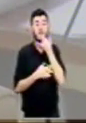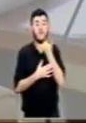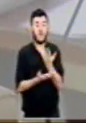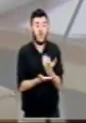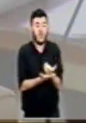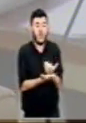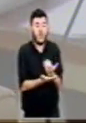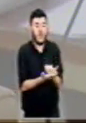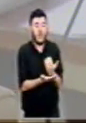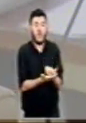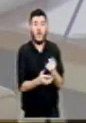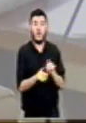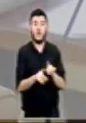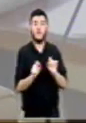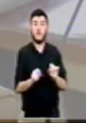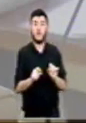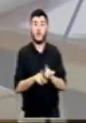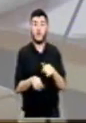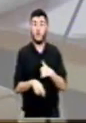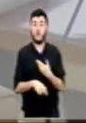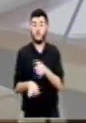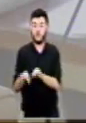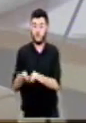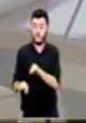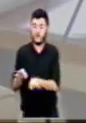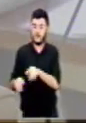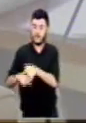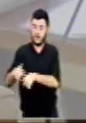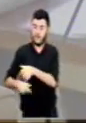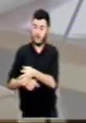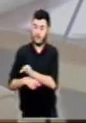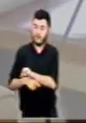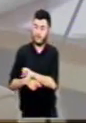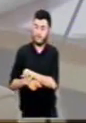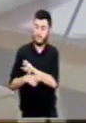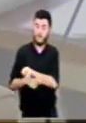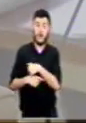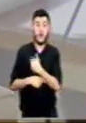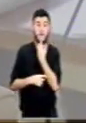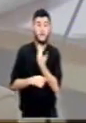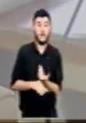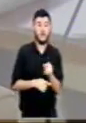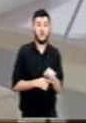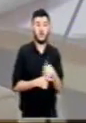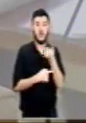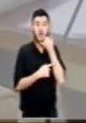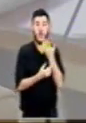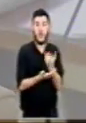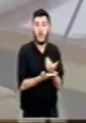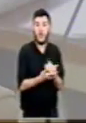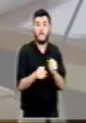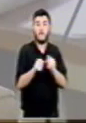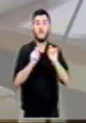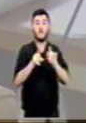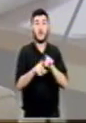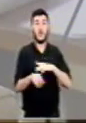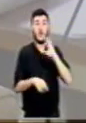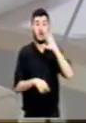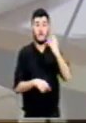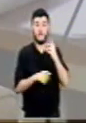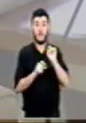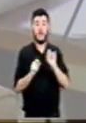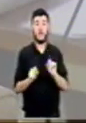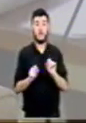juiz substituto da décima vara, como já esmiucei, levou a efeito, de forma expressa,